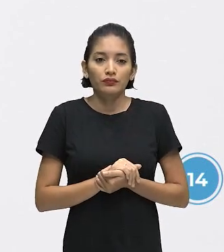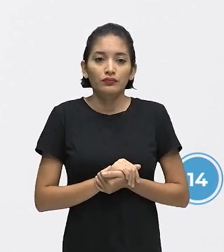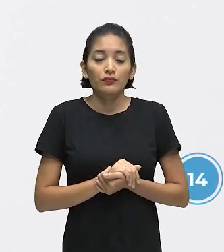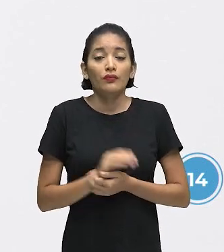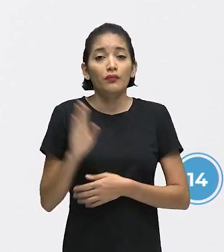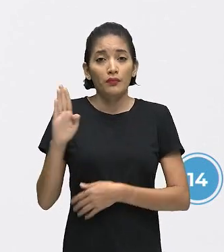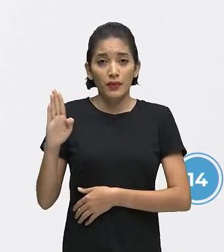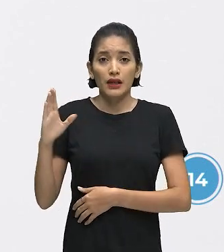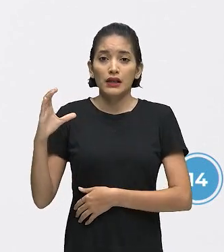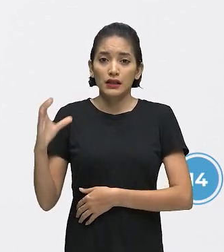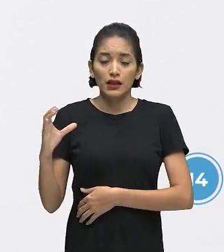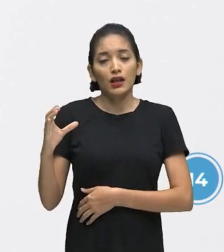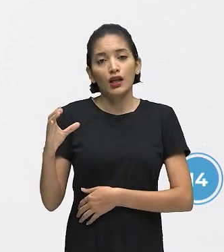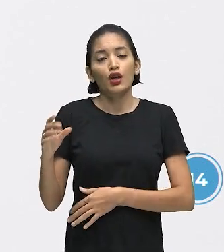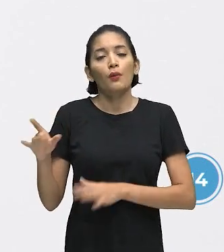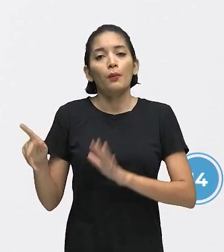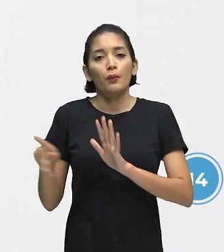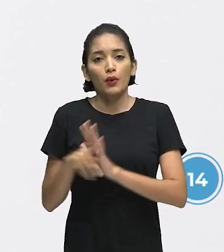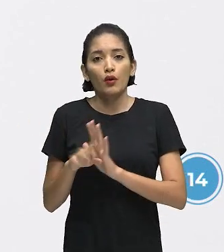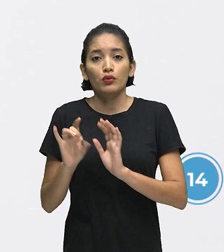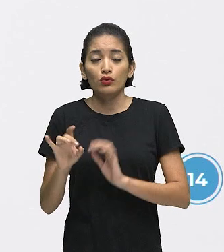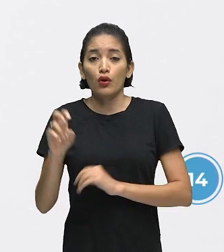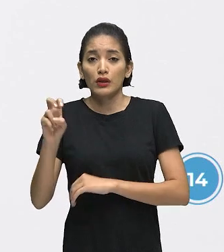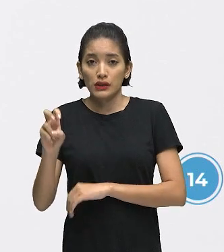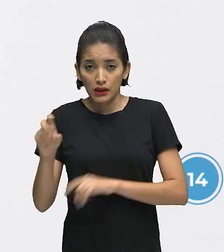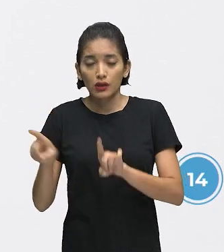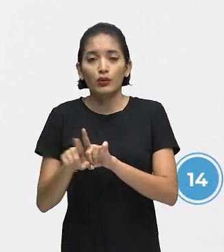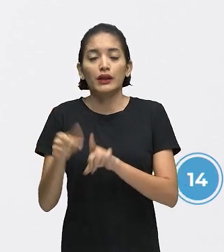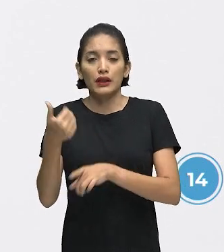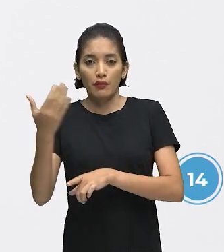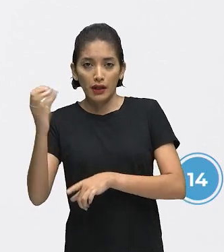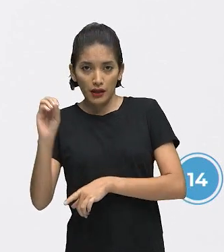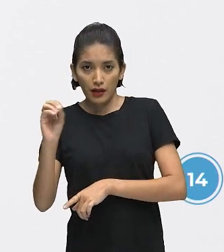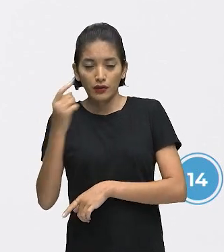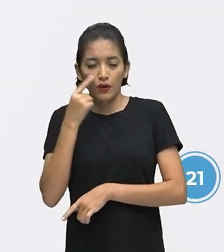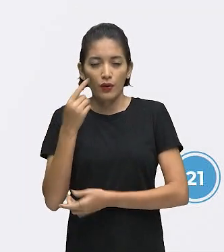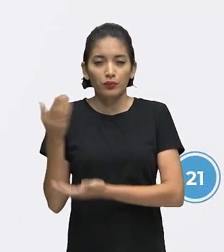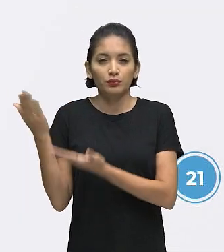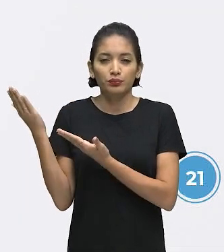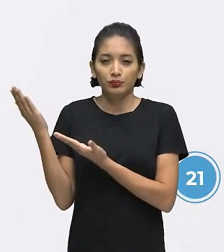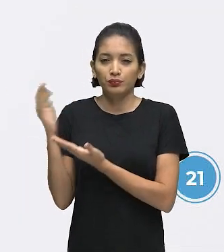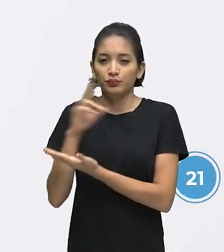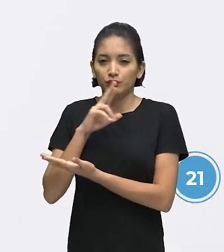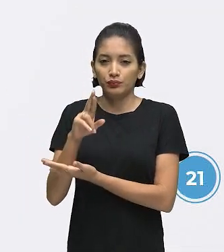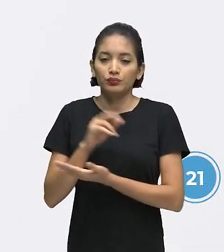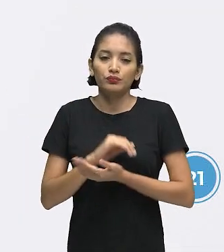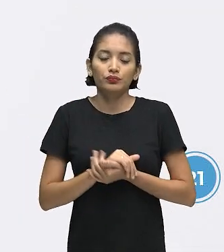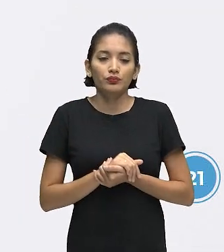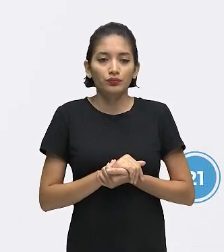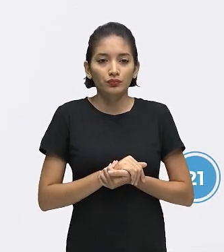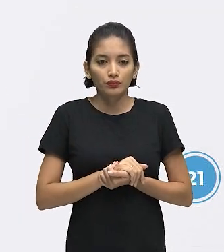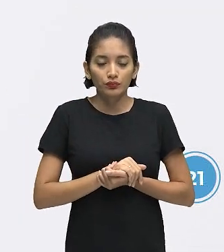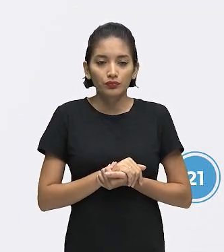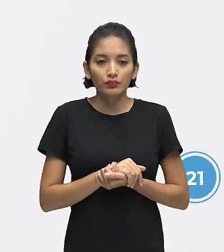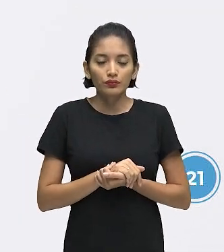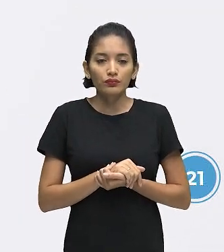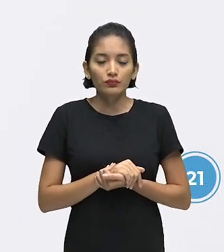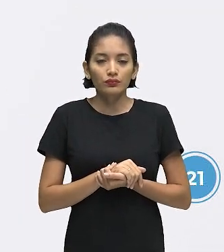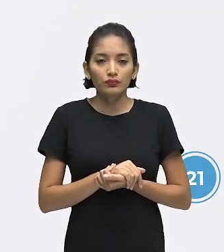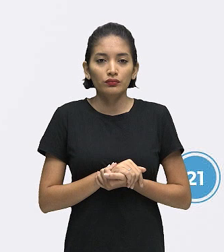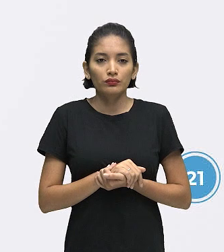e o C vai ser divisível tanto por 5 quanto por 10. Vamos ver lá no nosso gabarito. Temos aí,